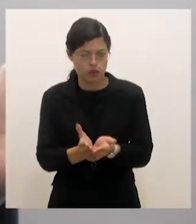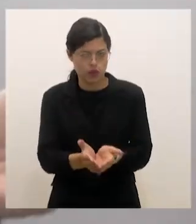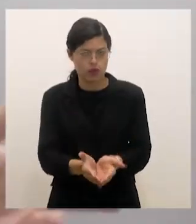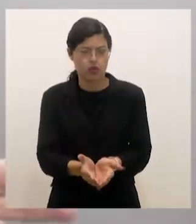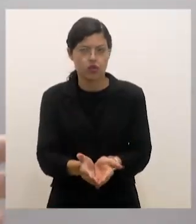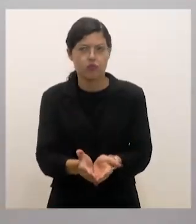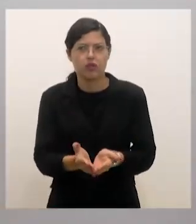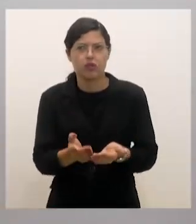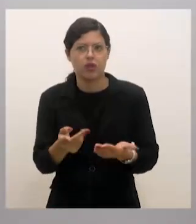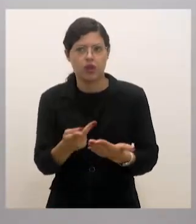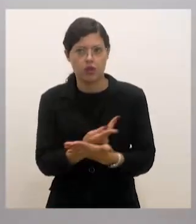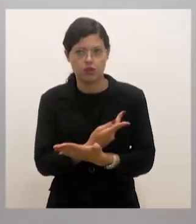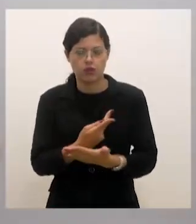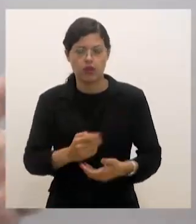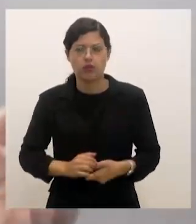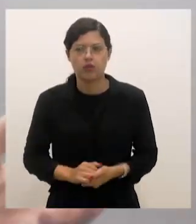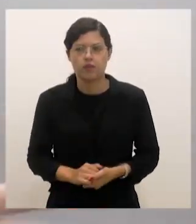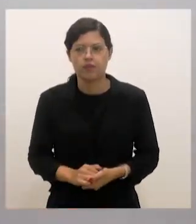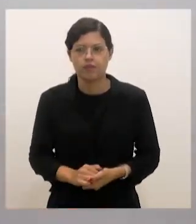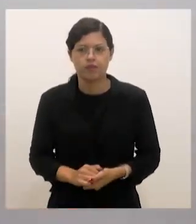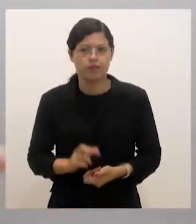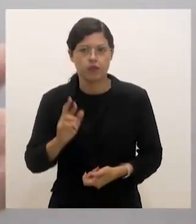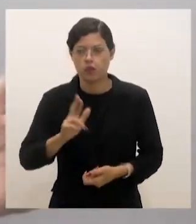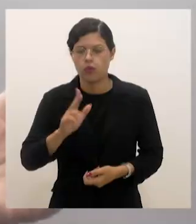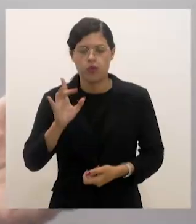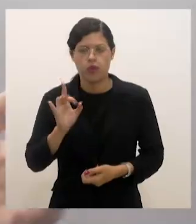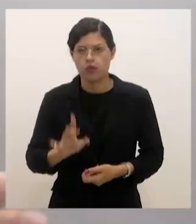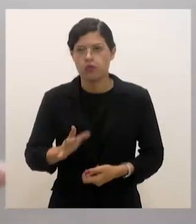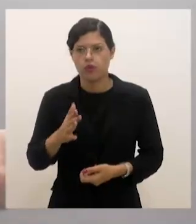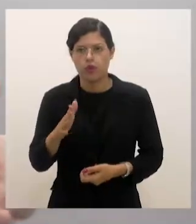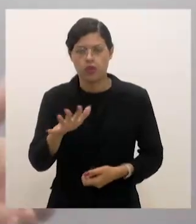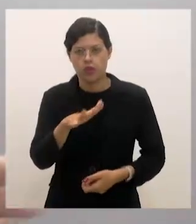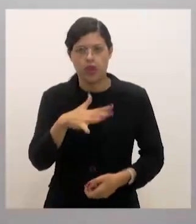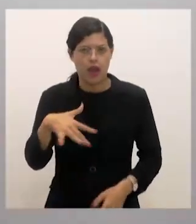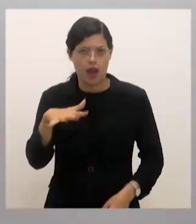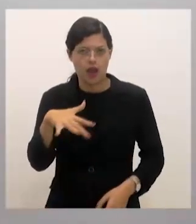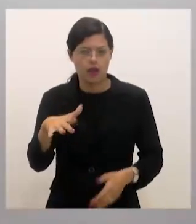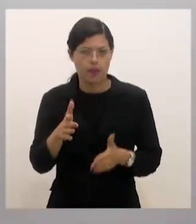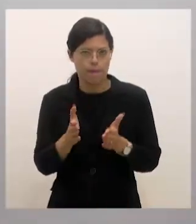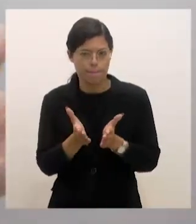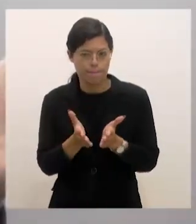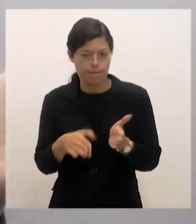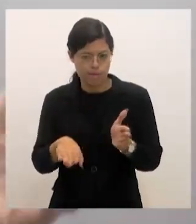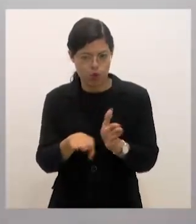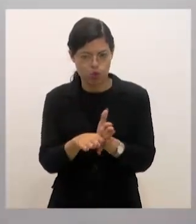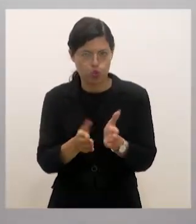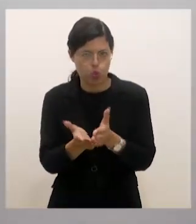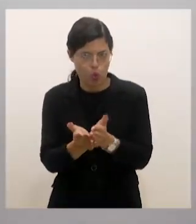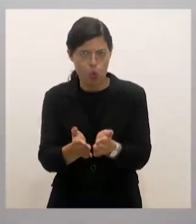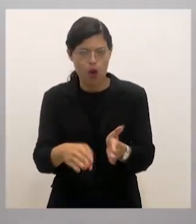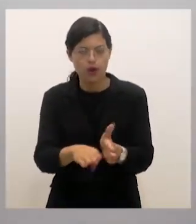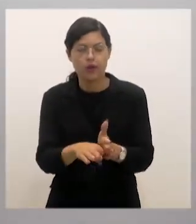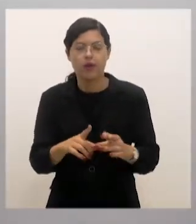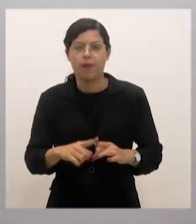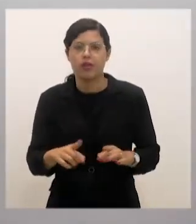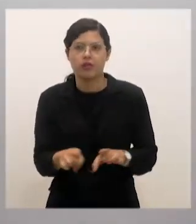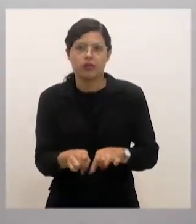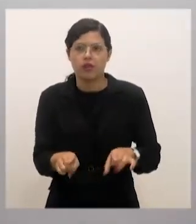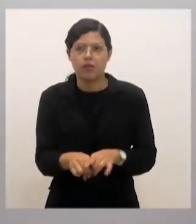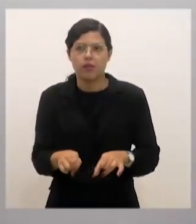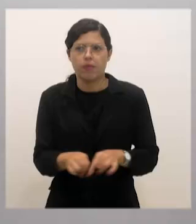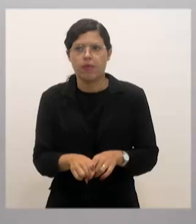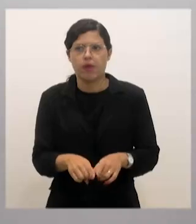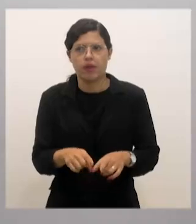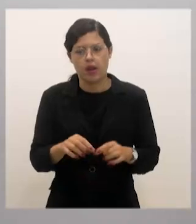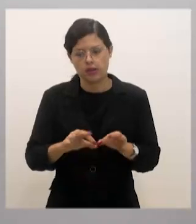que são exercidas, não só na nossa área portuária, mas na nossa faixa de 200